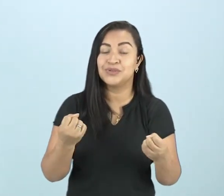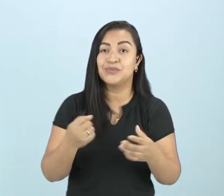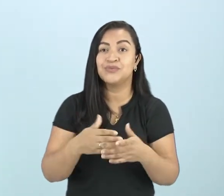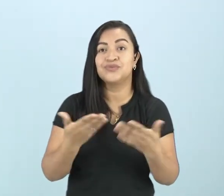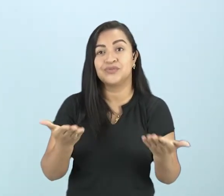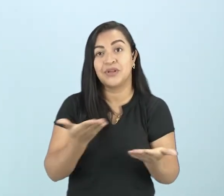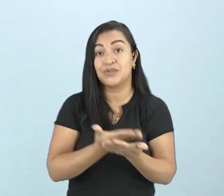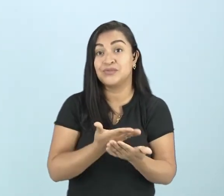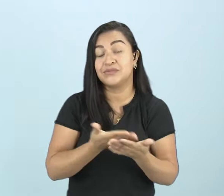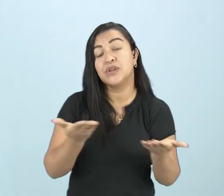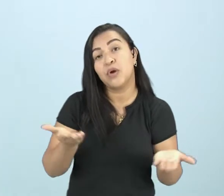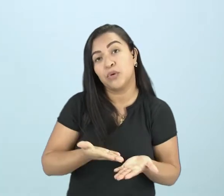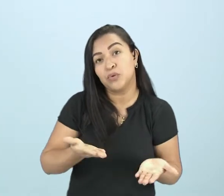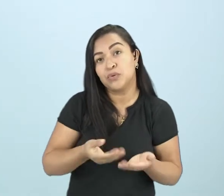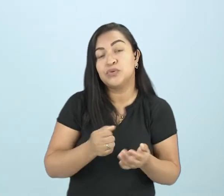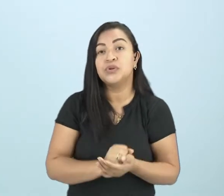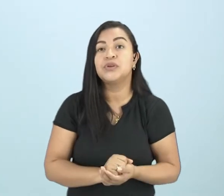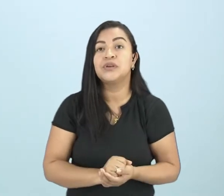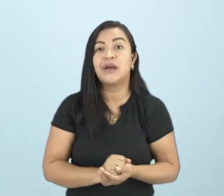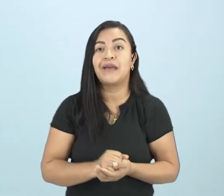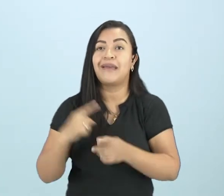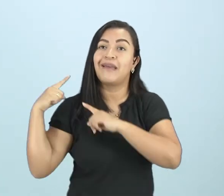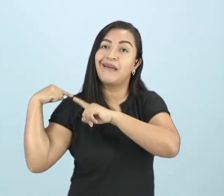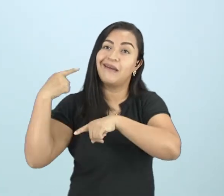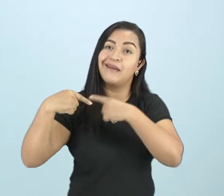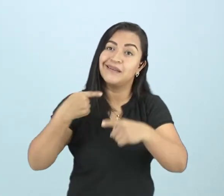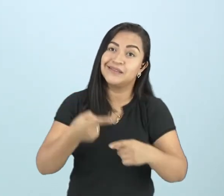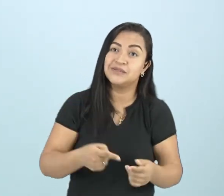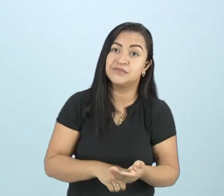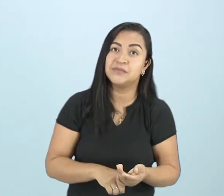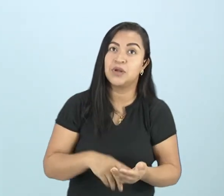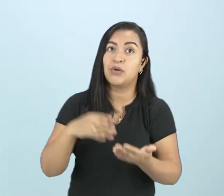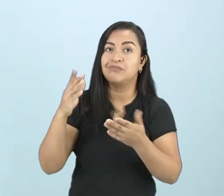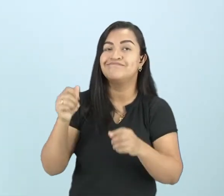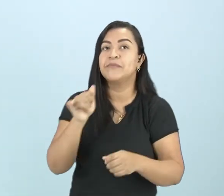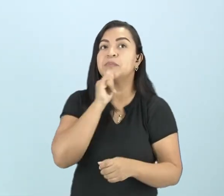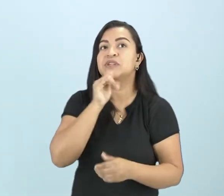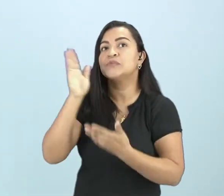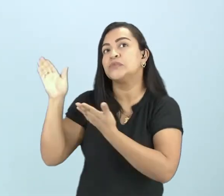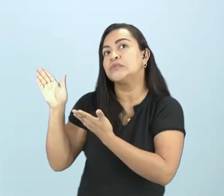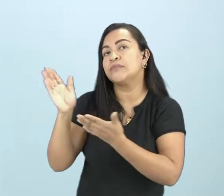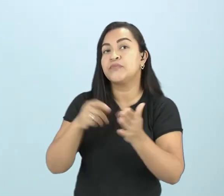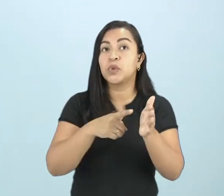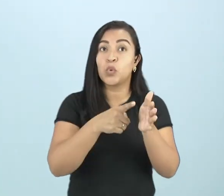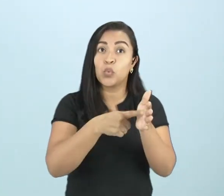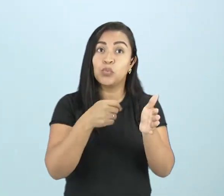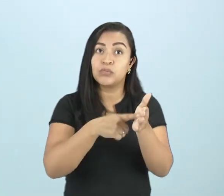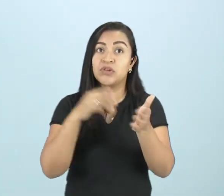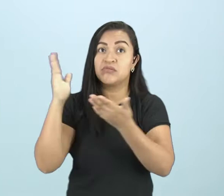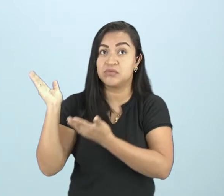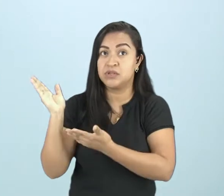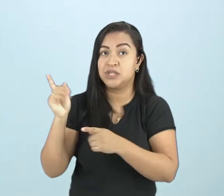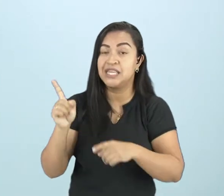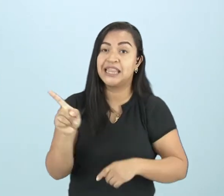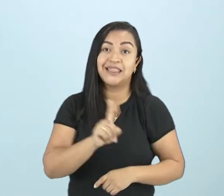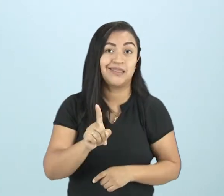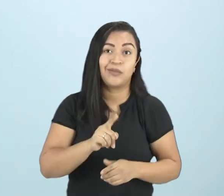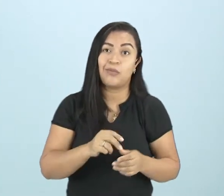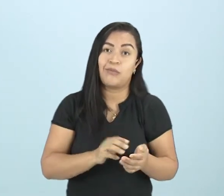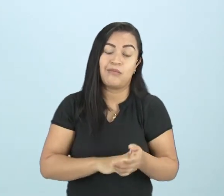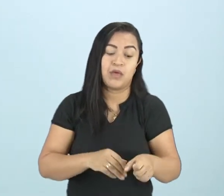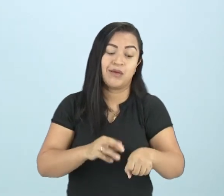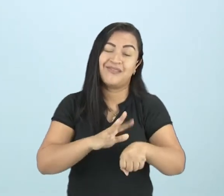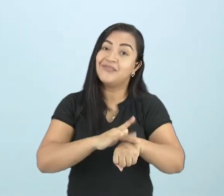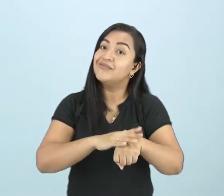Esse indivíduo que está caracterizado como branco aí, ele é normal, ele não é albino, porque a gente não está vendo a questão